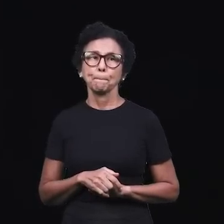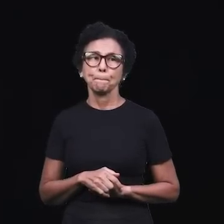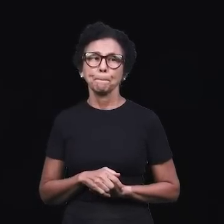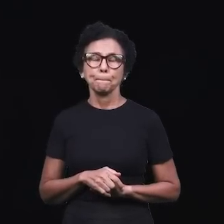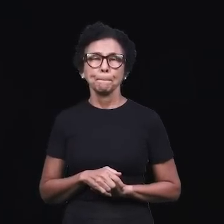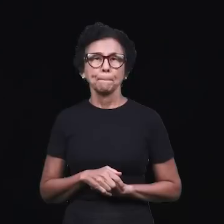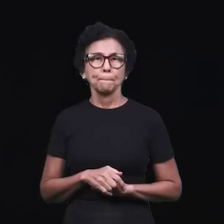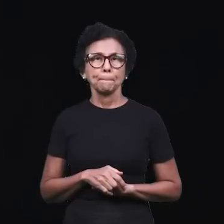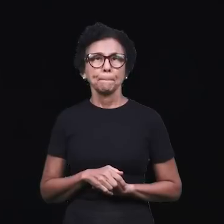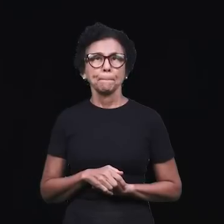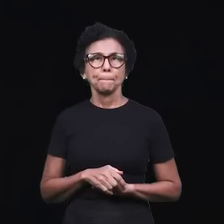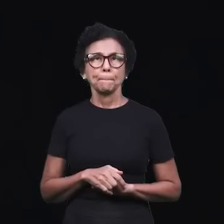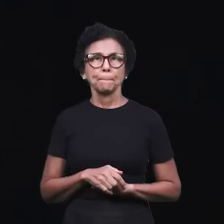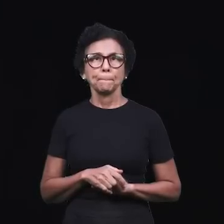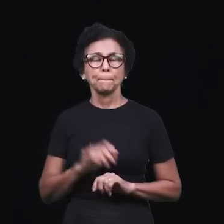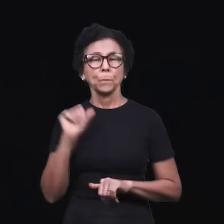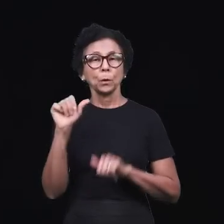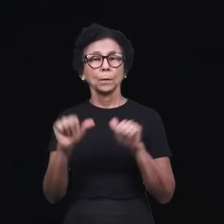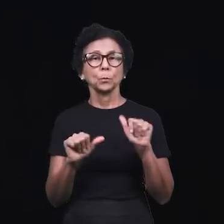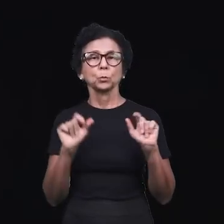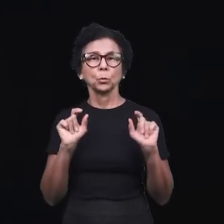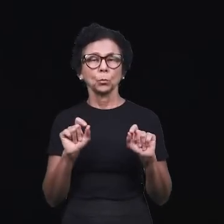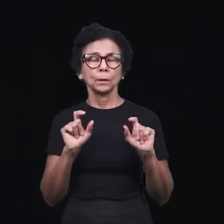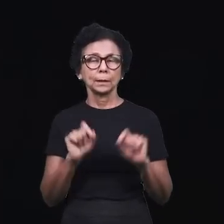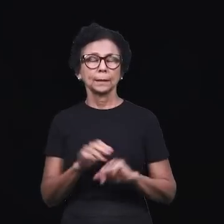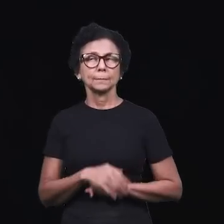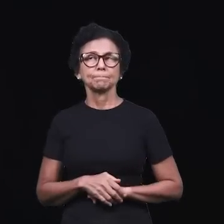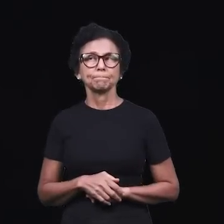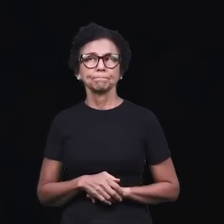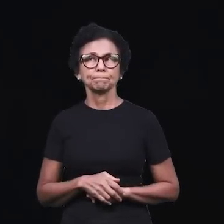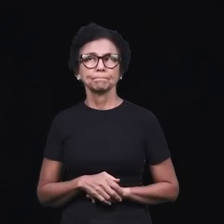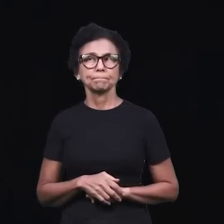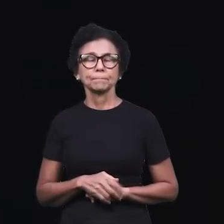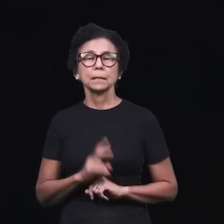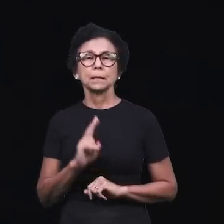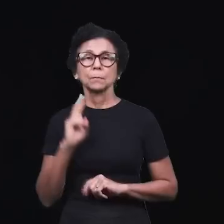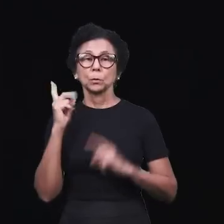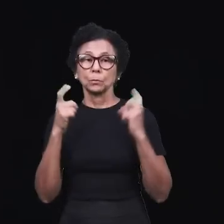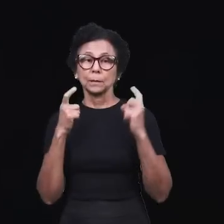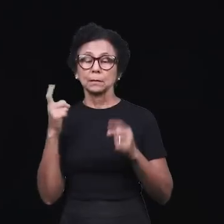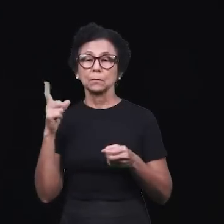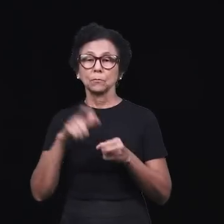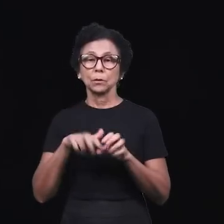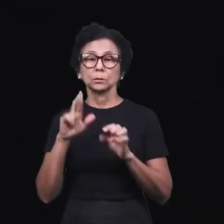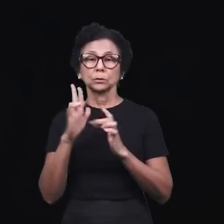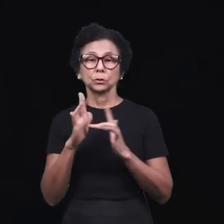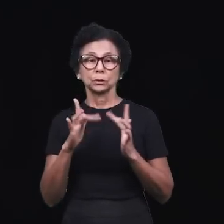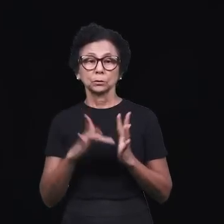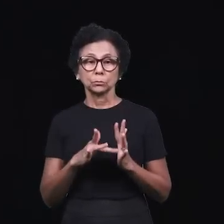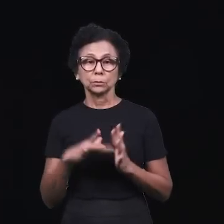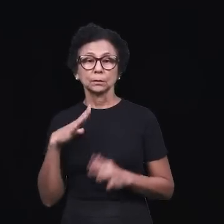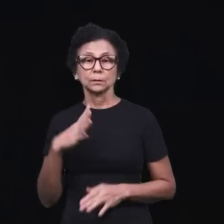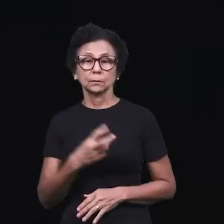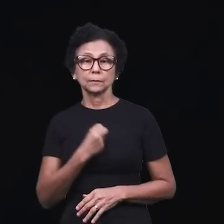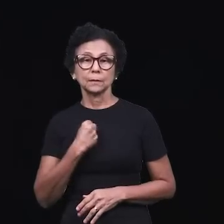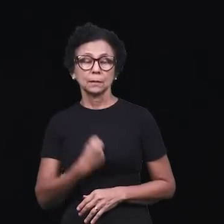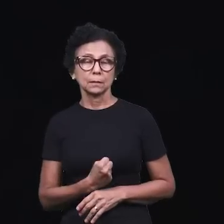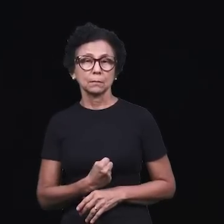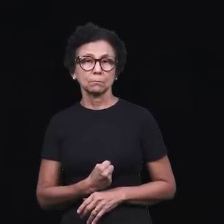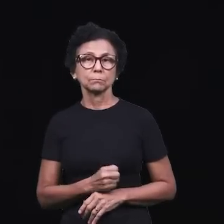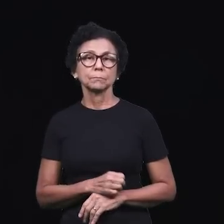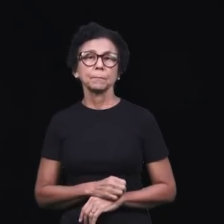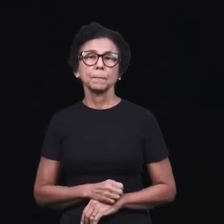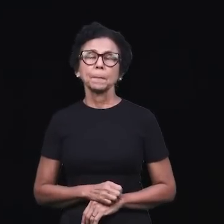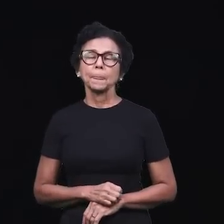a volta do Senhor Jesus. Podemos afirmar com certeza que sempre foi a